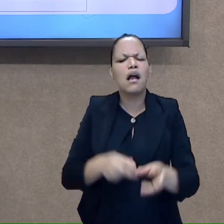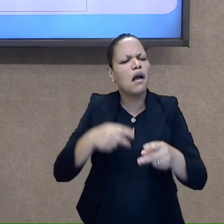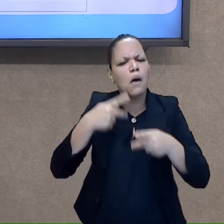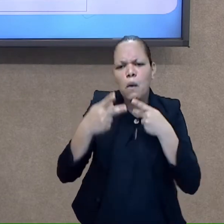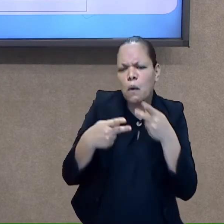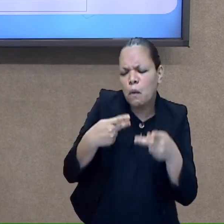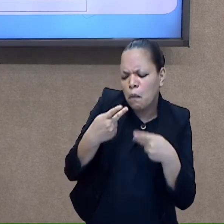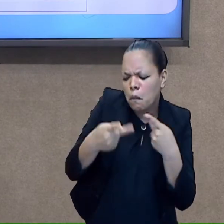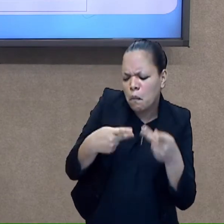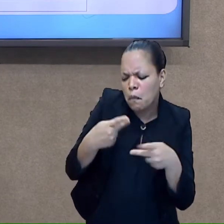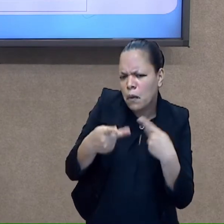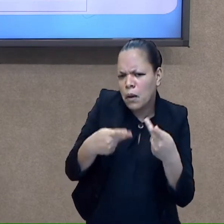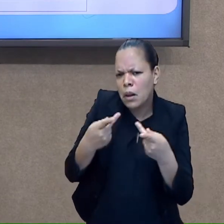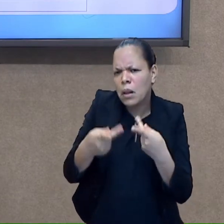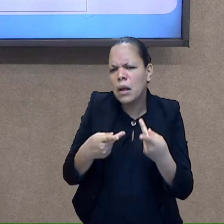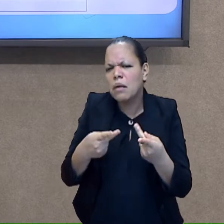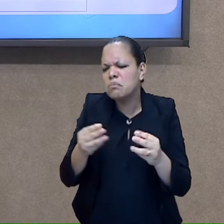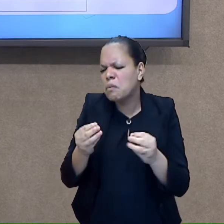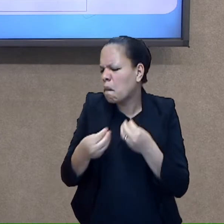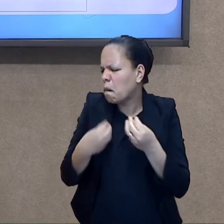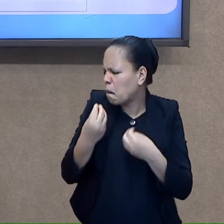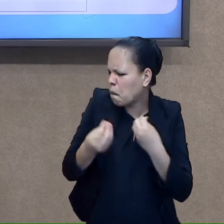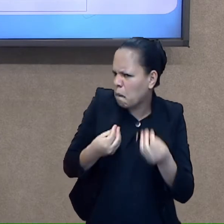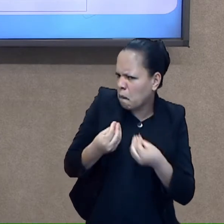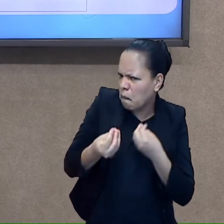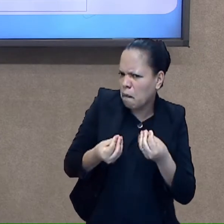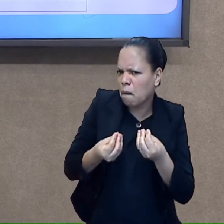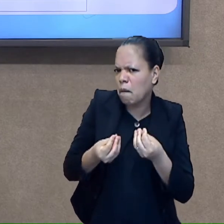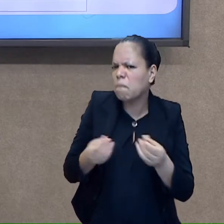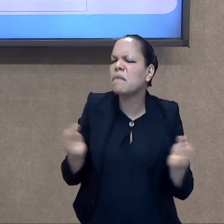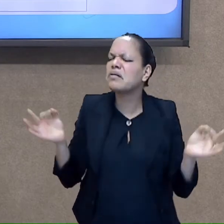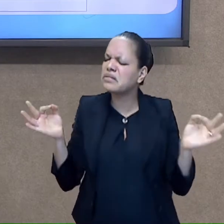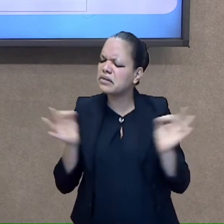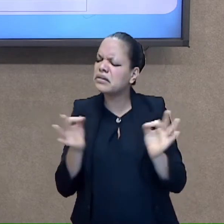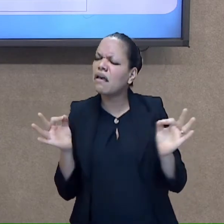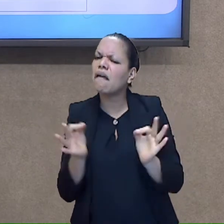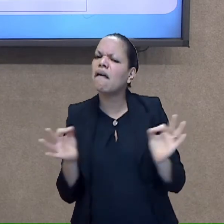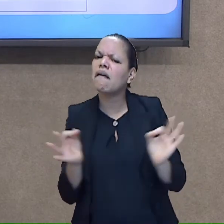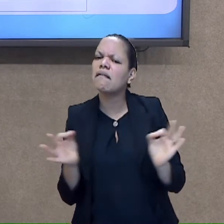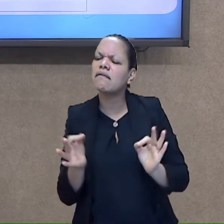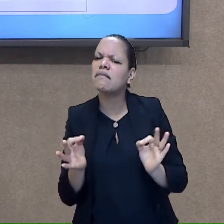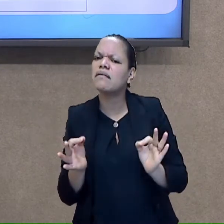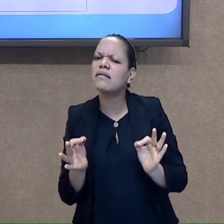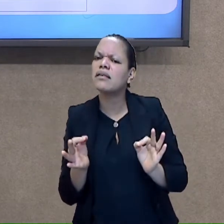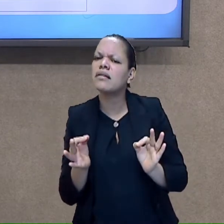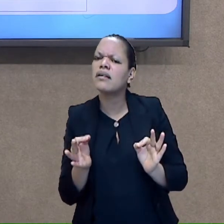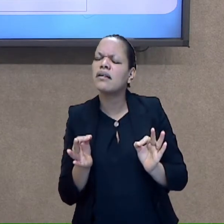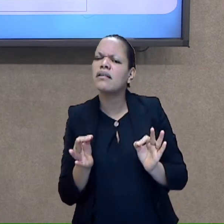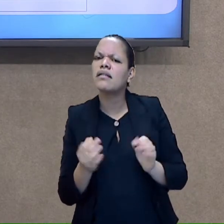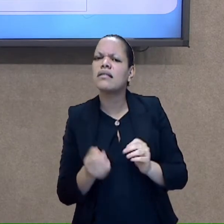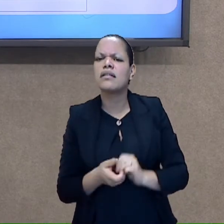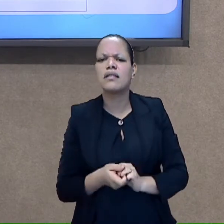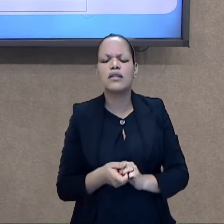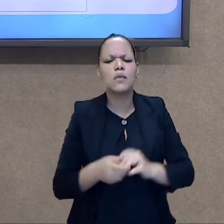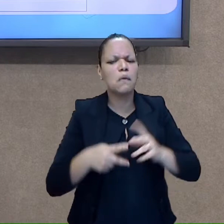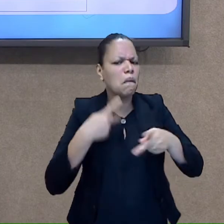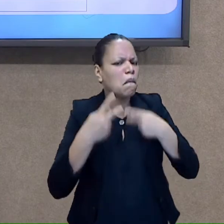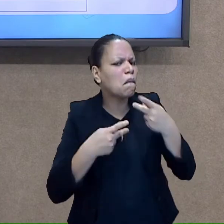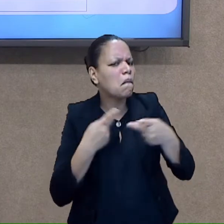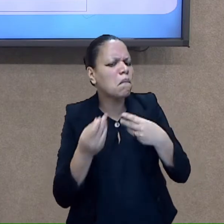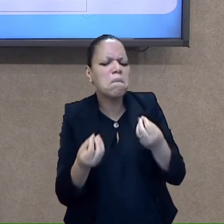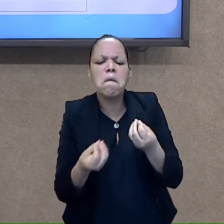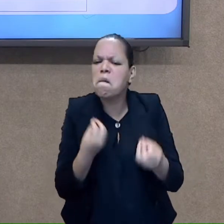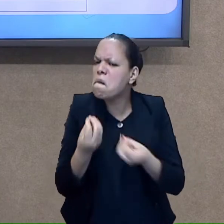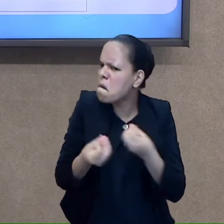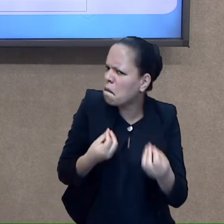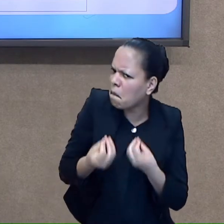modo diferente de falar, não é? Então, como é que seria essa fala, como a gente aqui está conversando